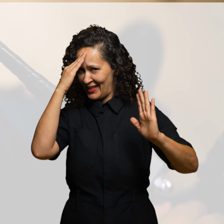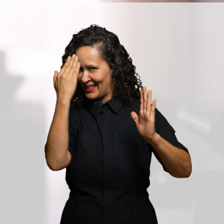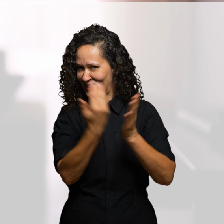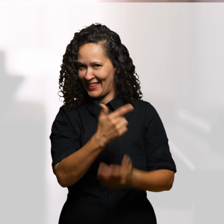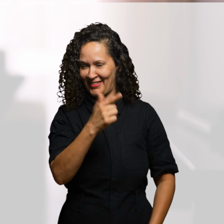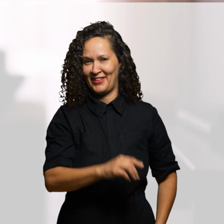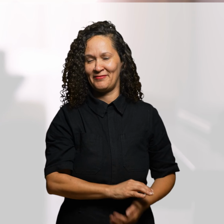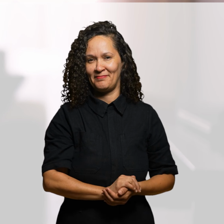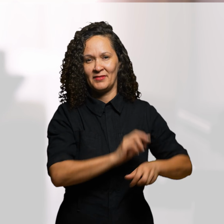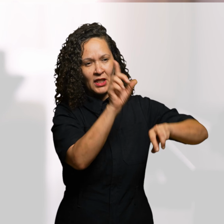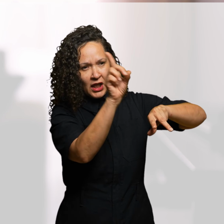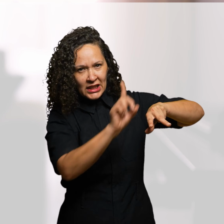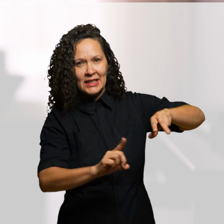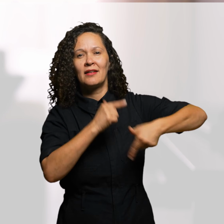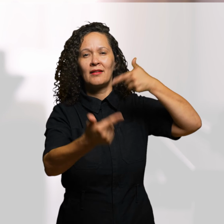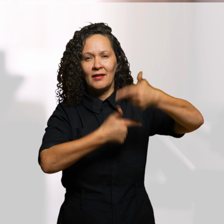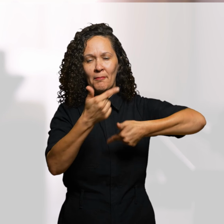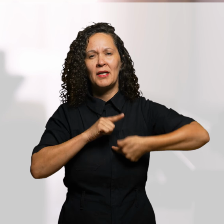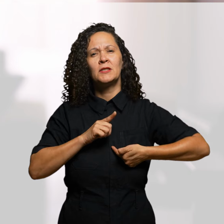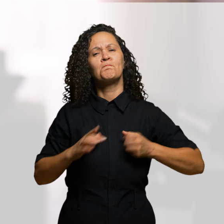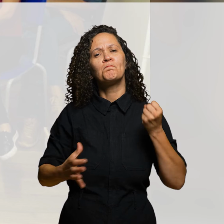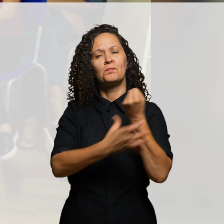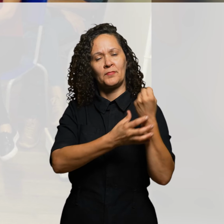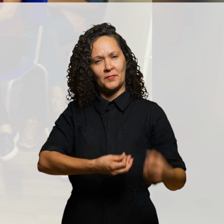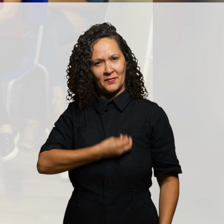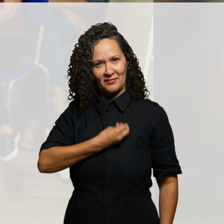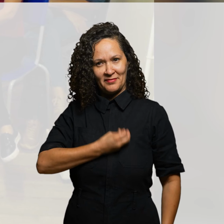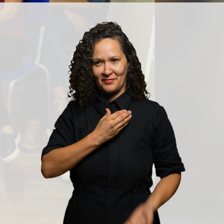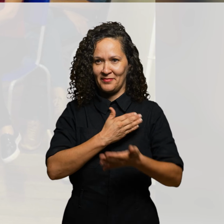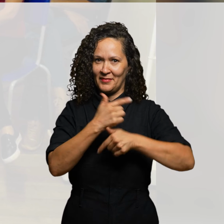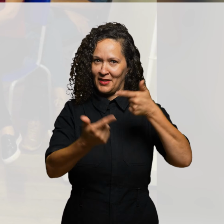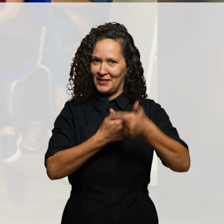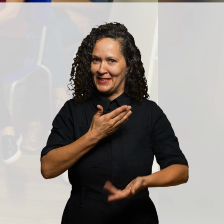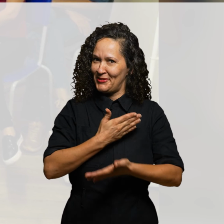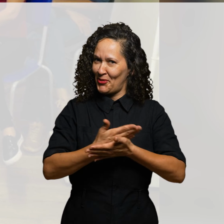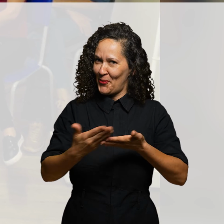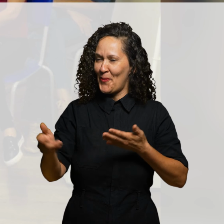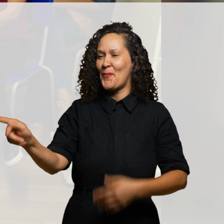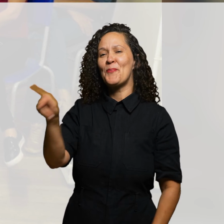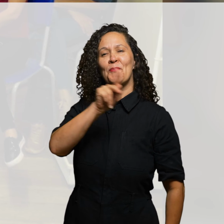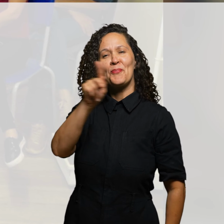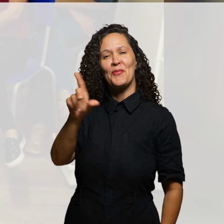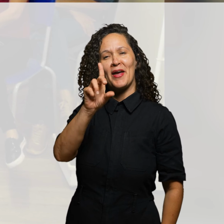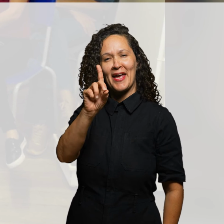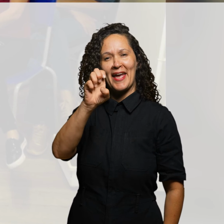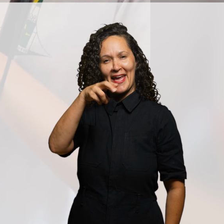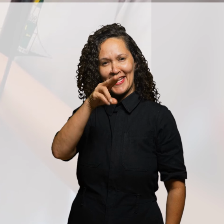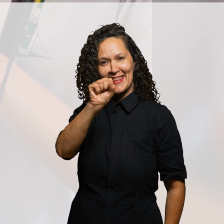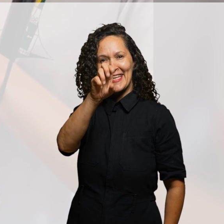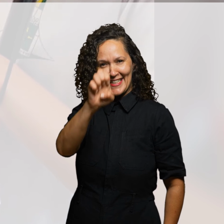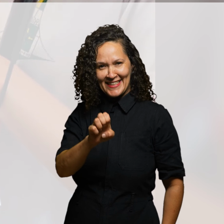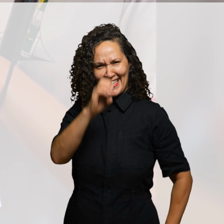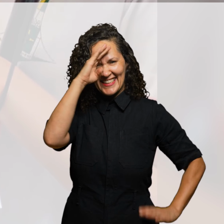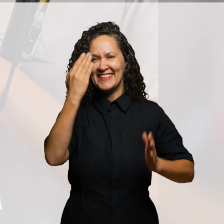A pessoa com deficiência trabalha, eu acho que ela traz tanta dignidade para a vida dela. Imagens dela criando como professora. ser professora Denise, a respeitada,